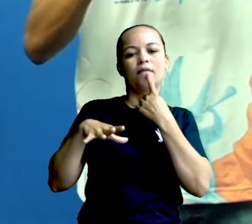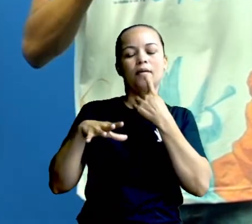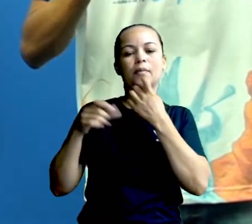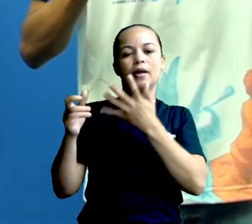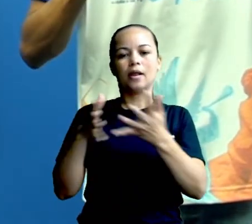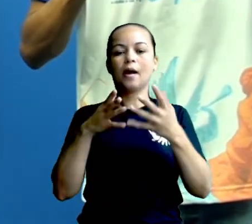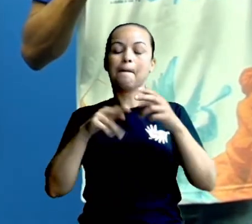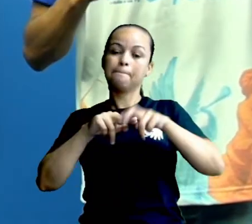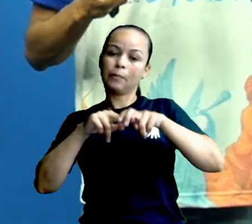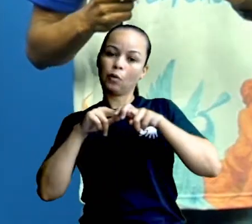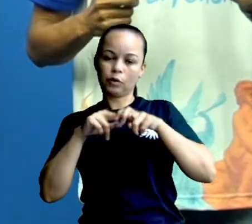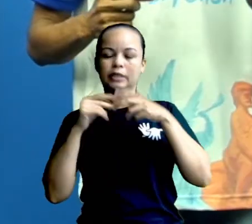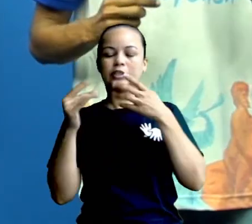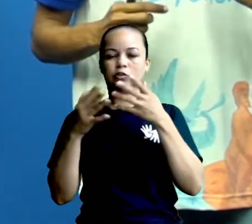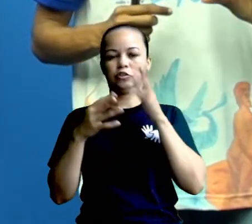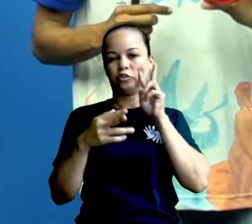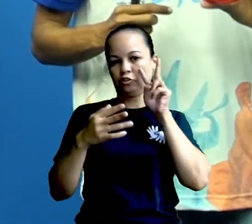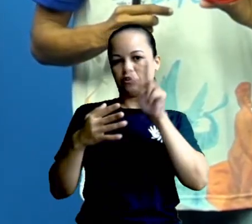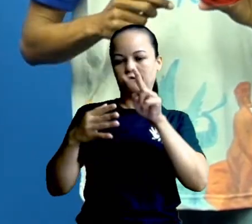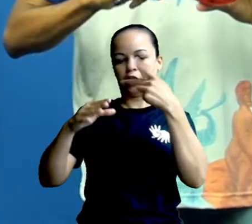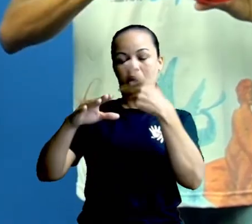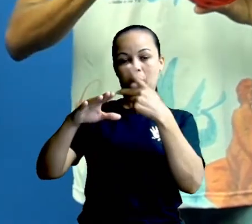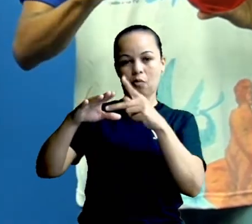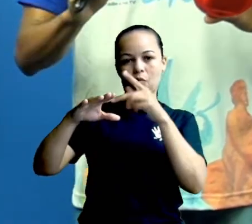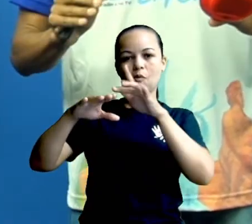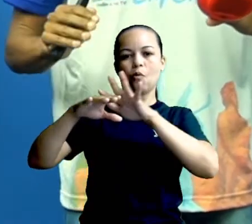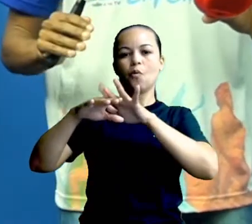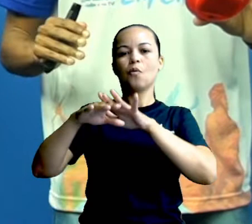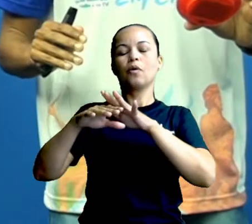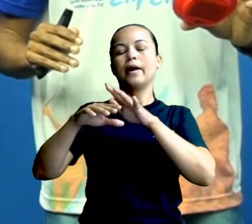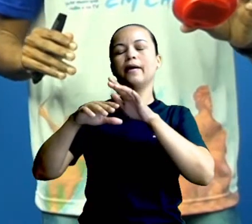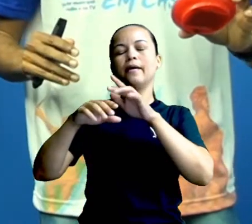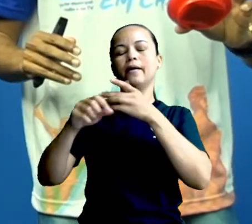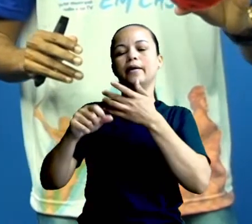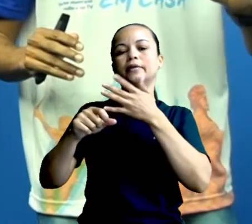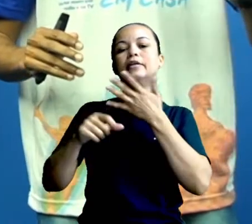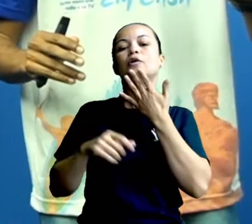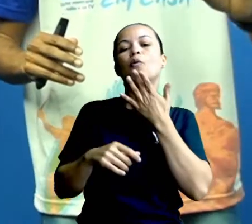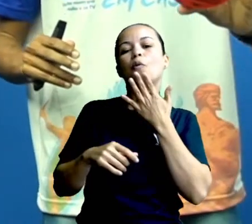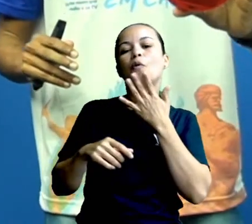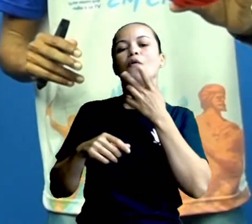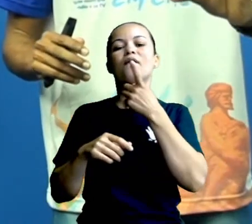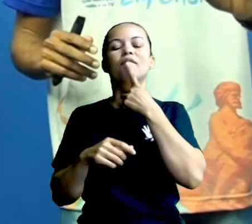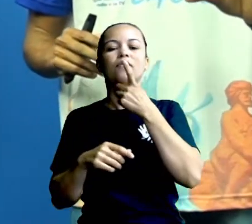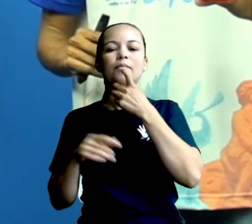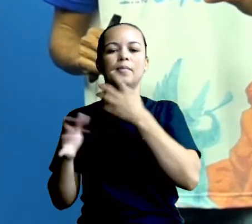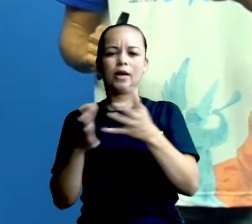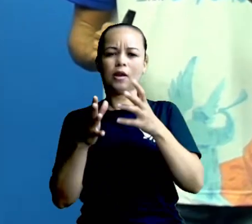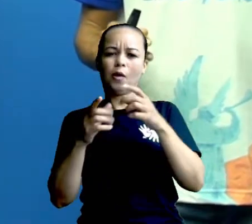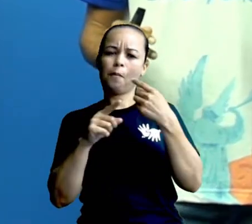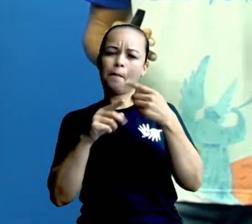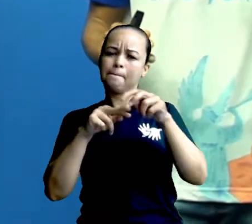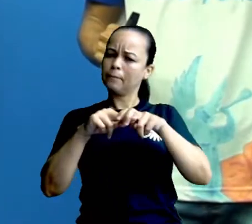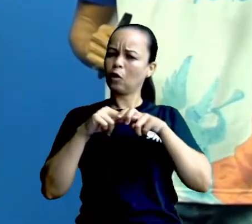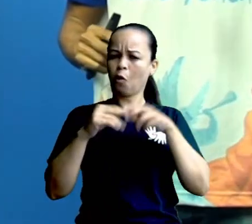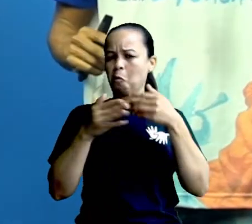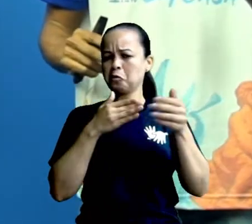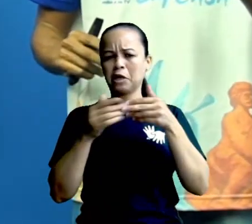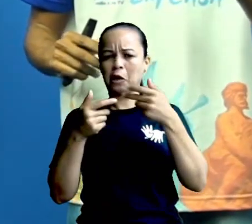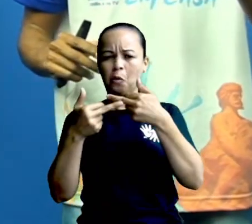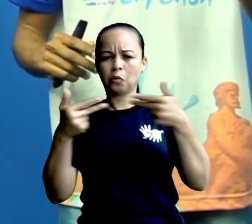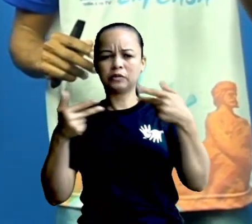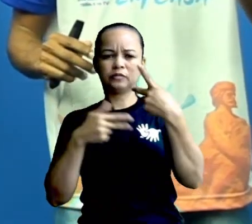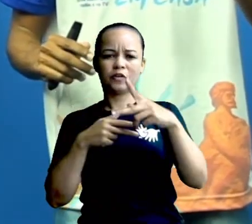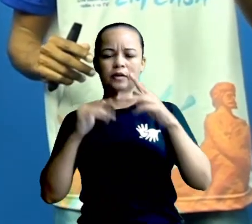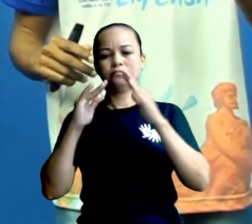vermelha. Por isso que a gente vê esse objeto de cor vermelha. Qualquer objeto que você vê aí na sua casa, tá certo? Vocês